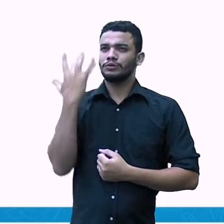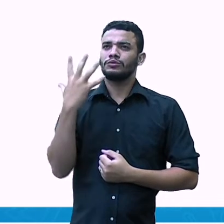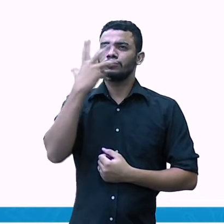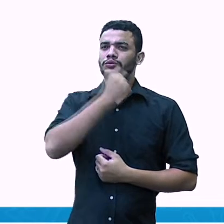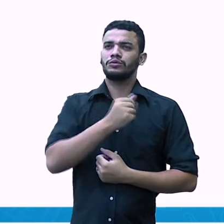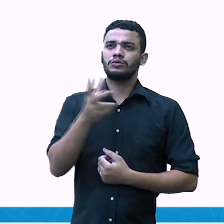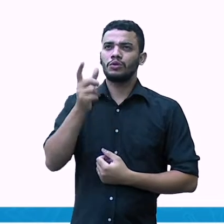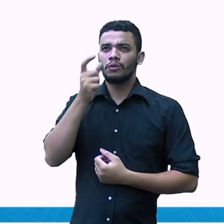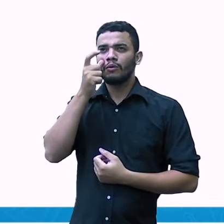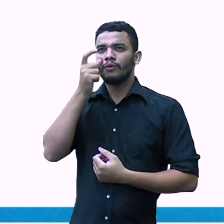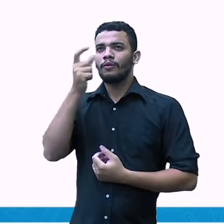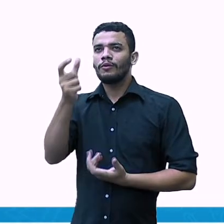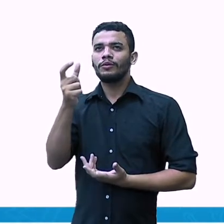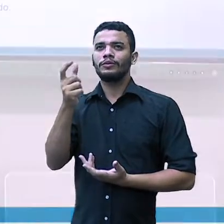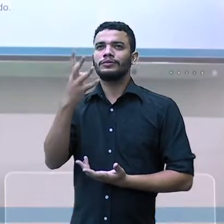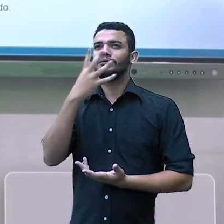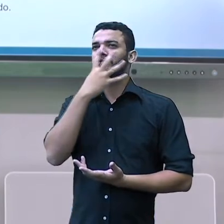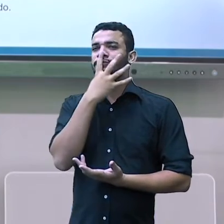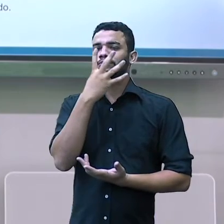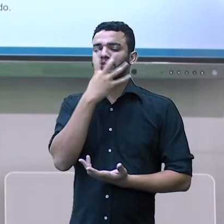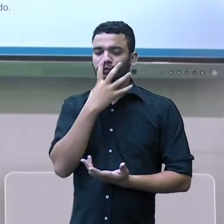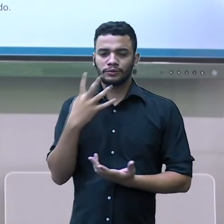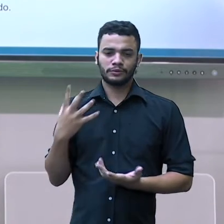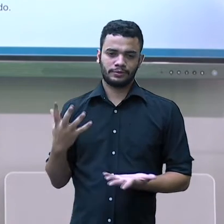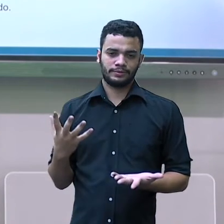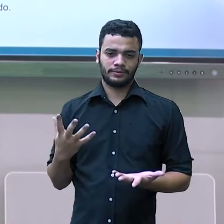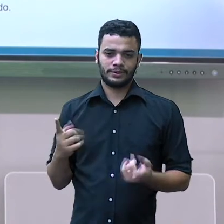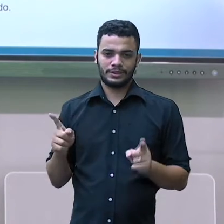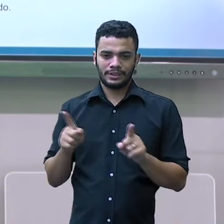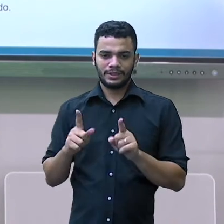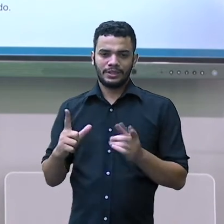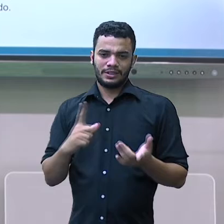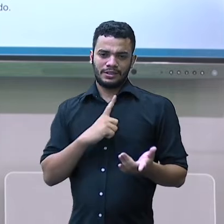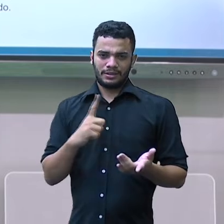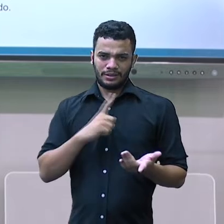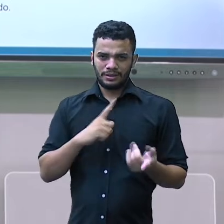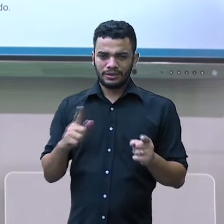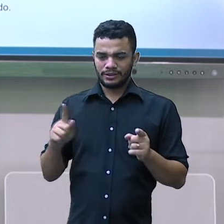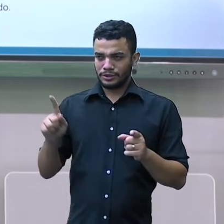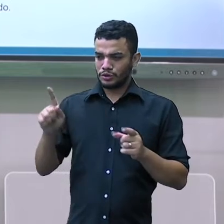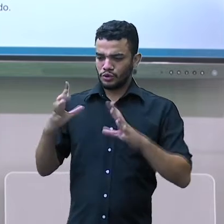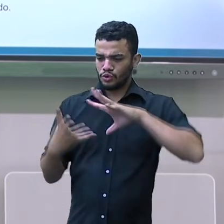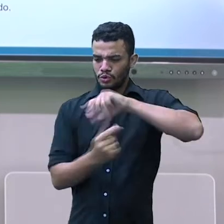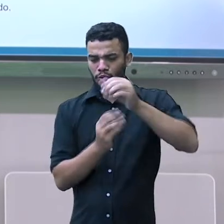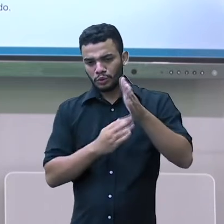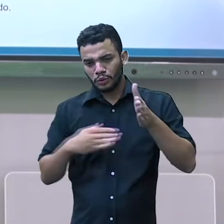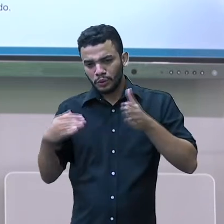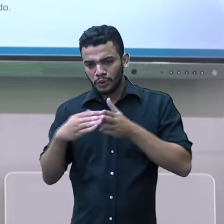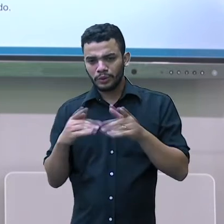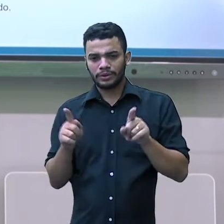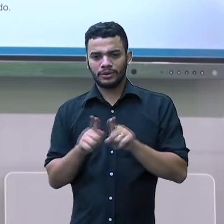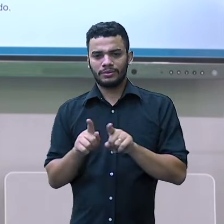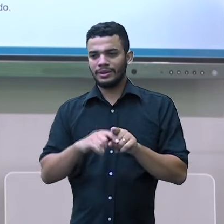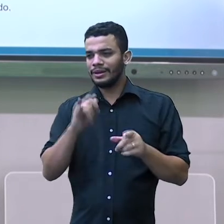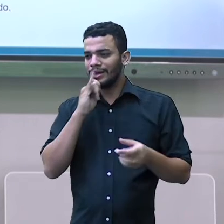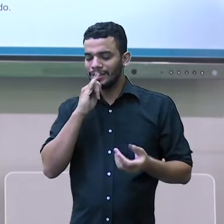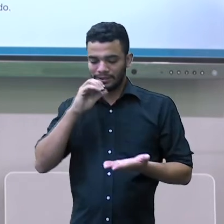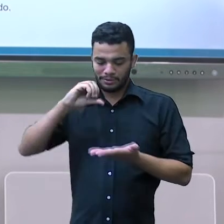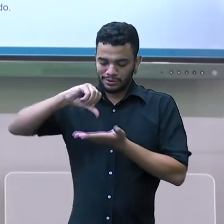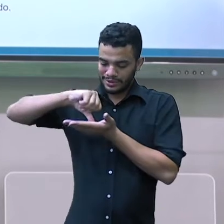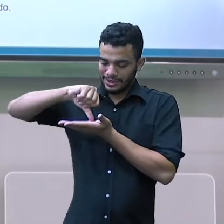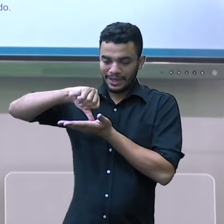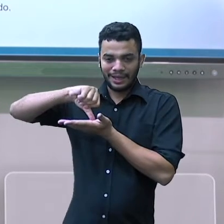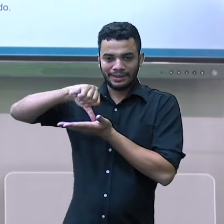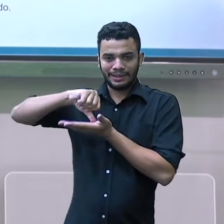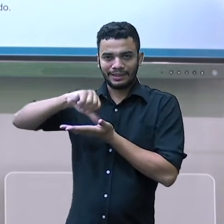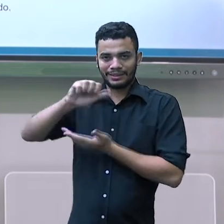Grécia, entre muitas outras dispersas pelo mundo todo. Um exemplo que temos agora na nossa região